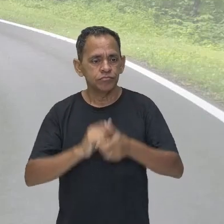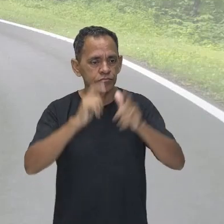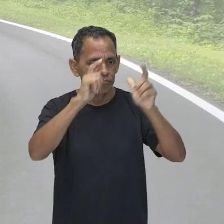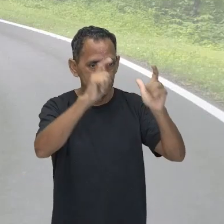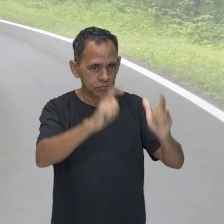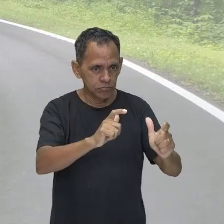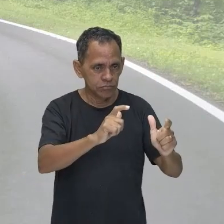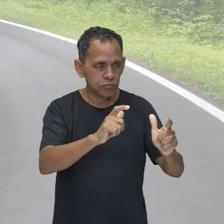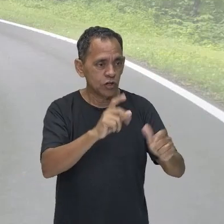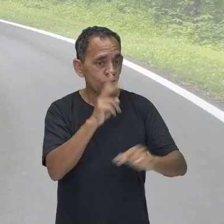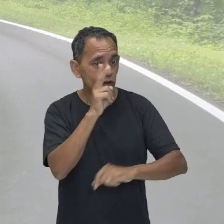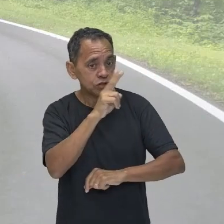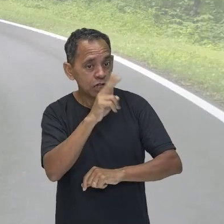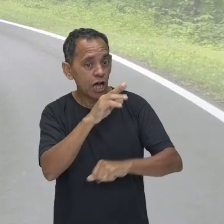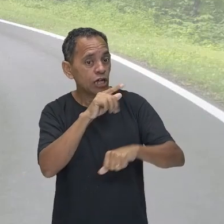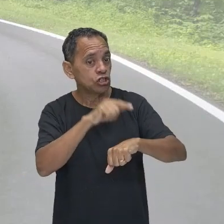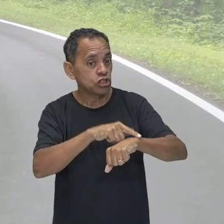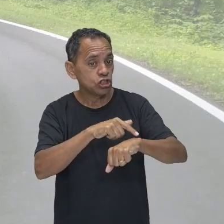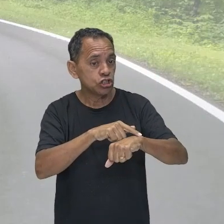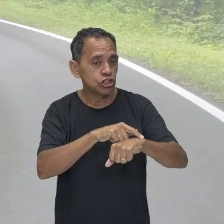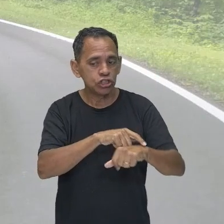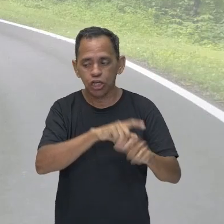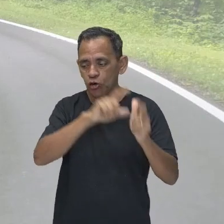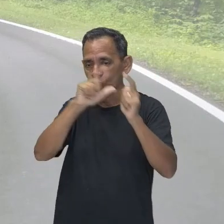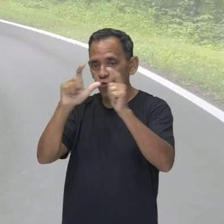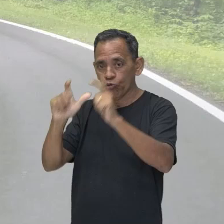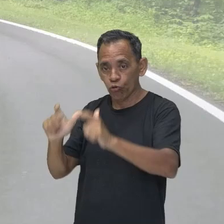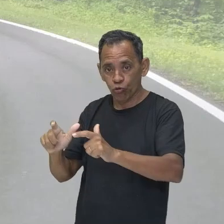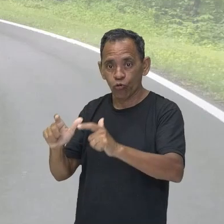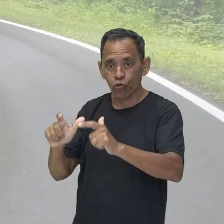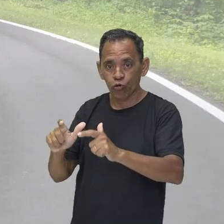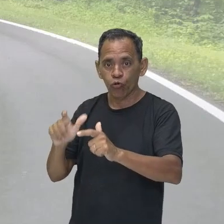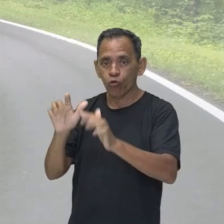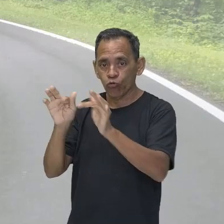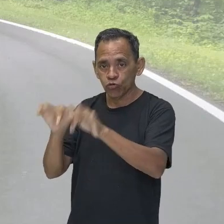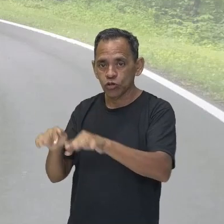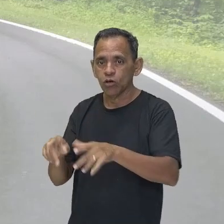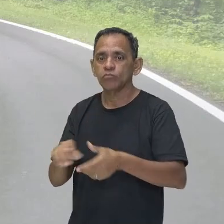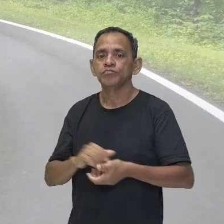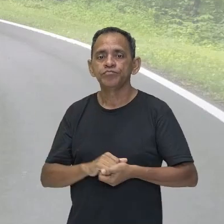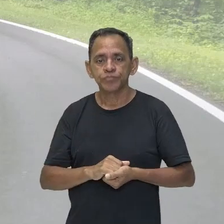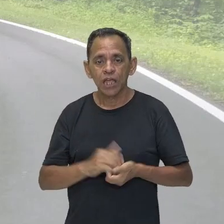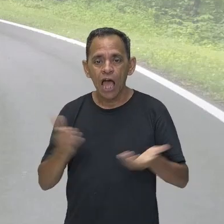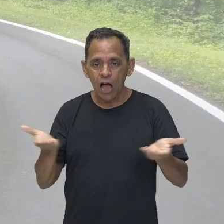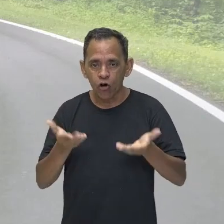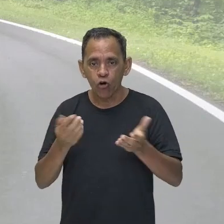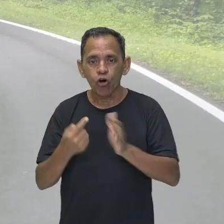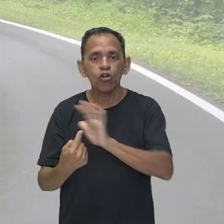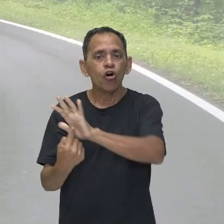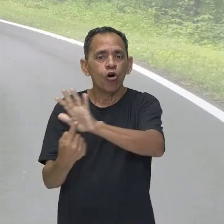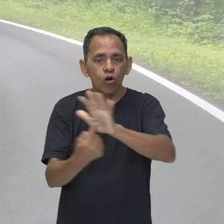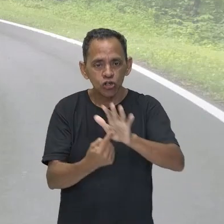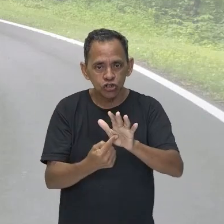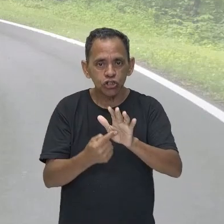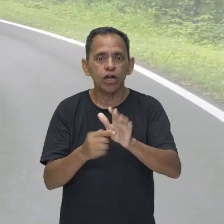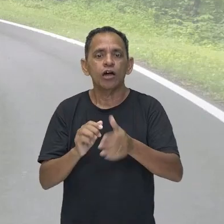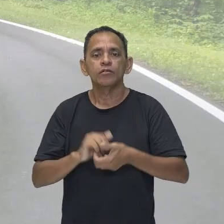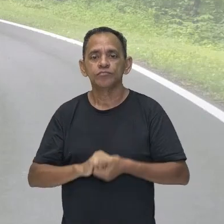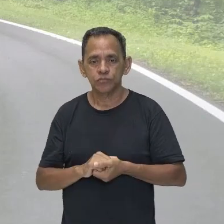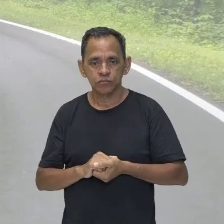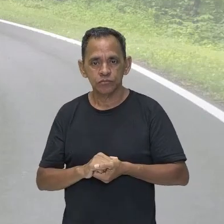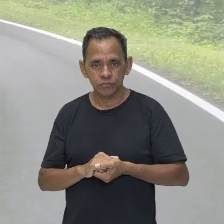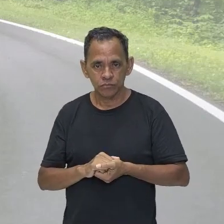velocidade, tempo, posição final. E agora eu vou fazer uma questão contigo, onde eu vou ter tabela. E aí eu vou ter